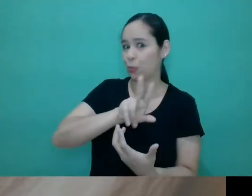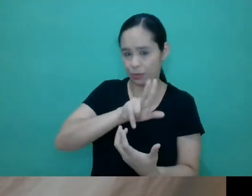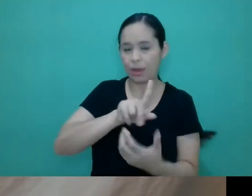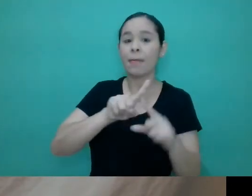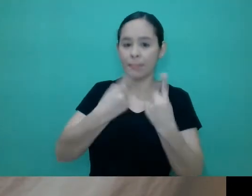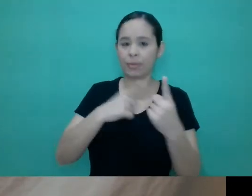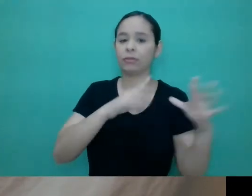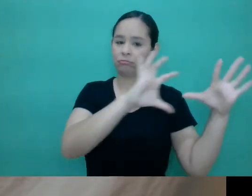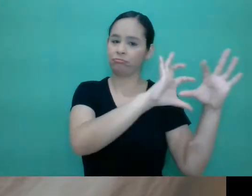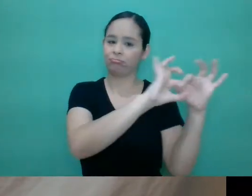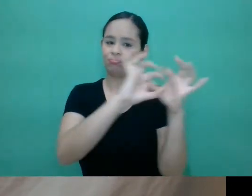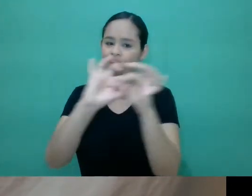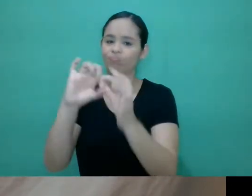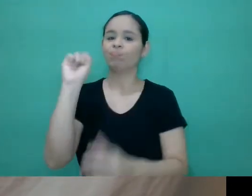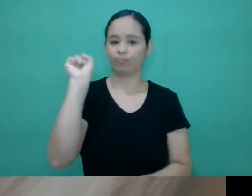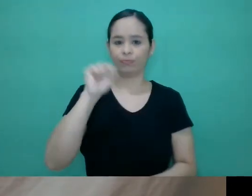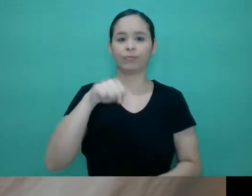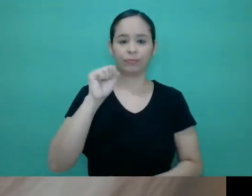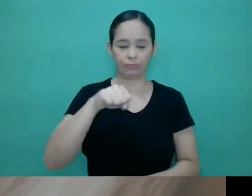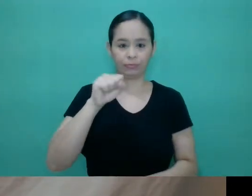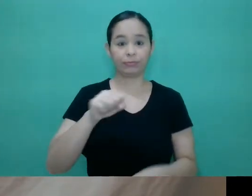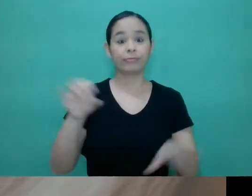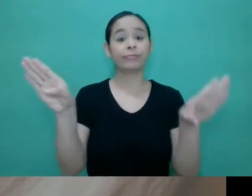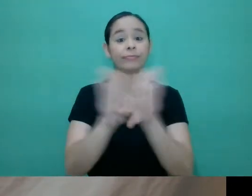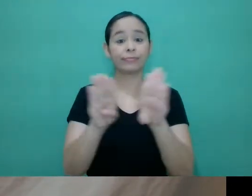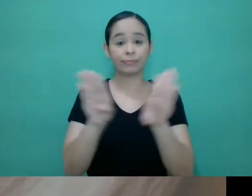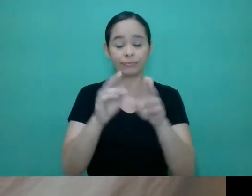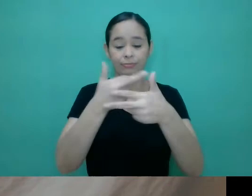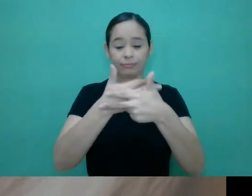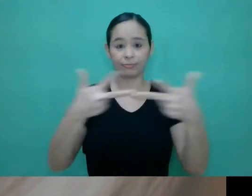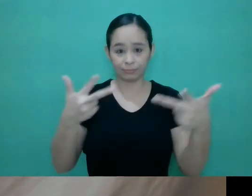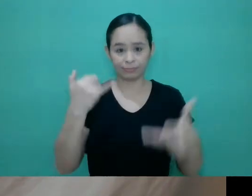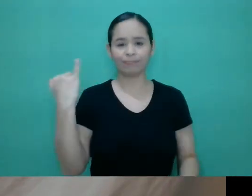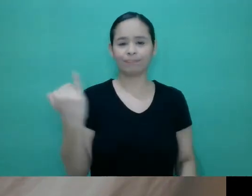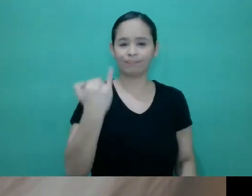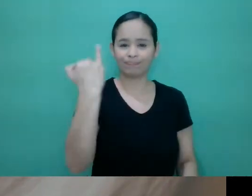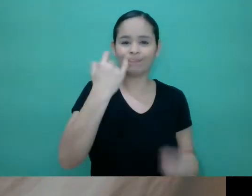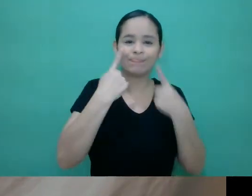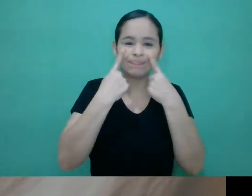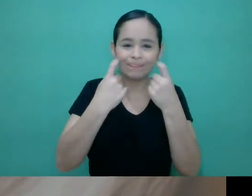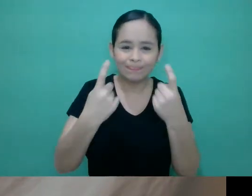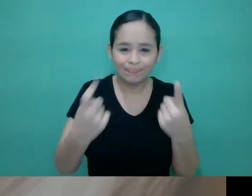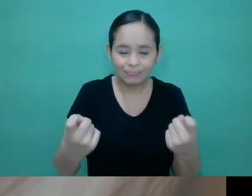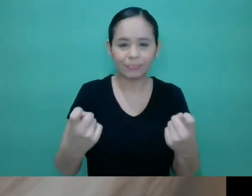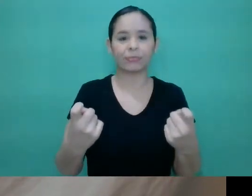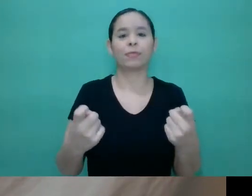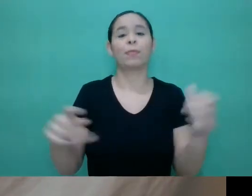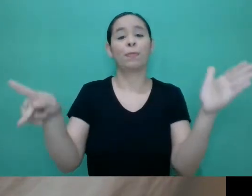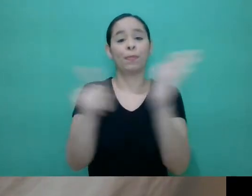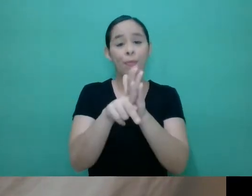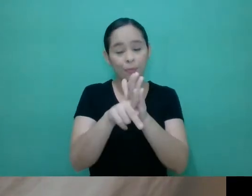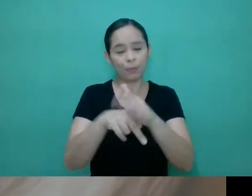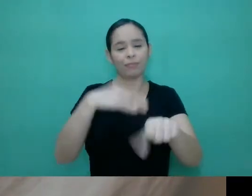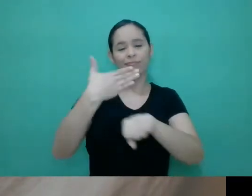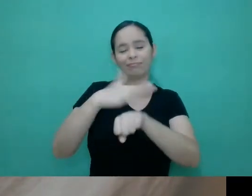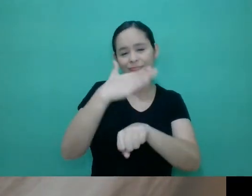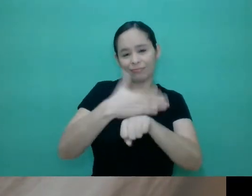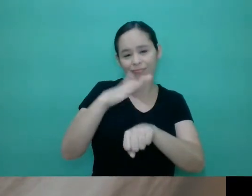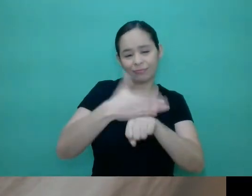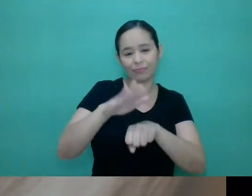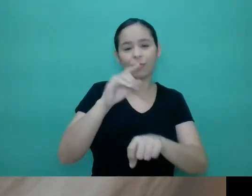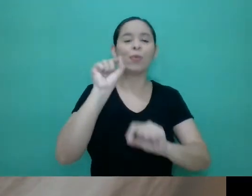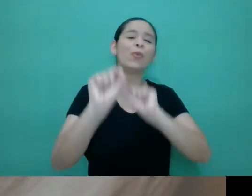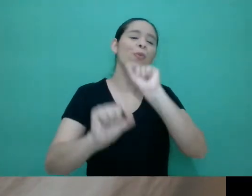uma coerência. Uma questão a ser levantada interessante a partir do ensaio é que o